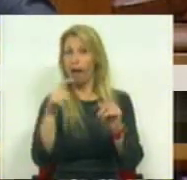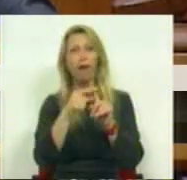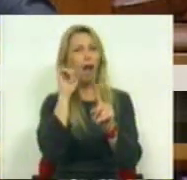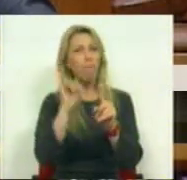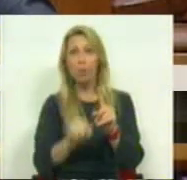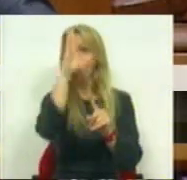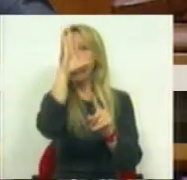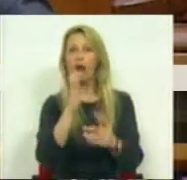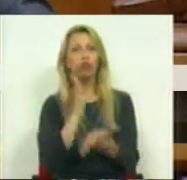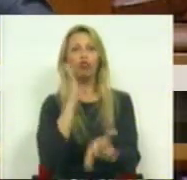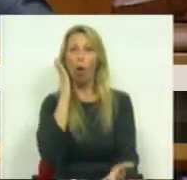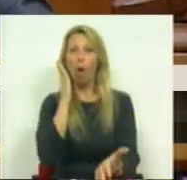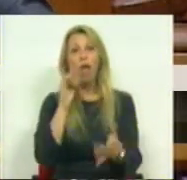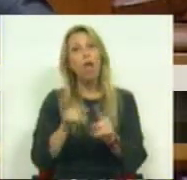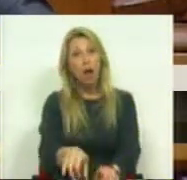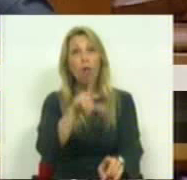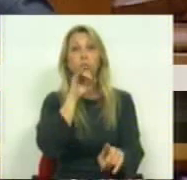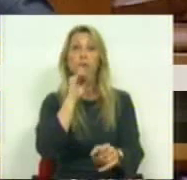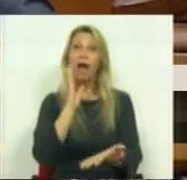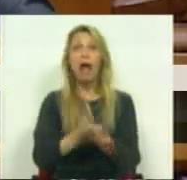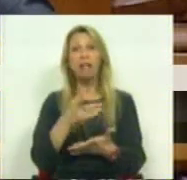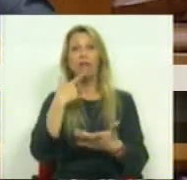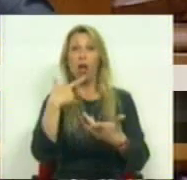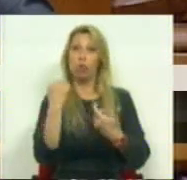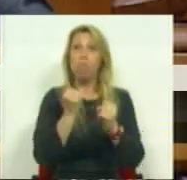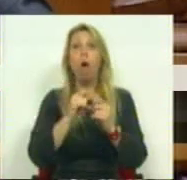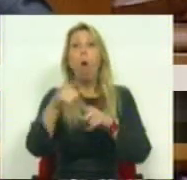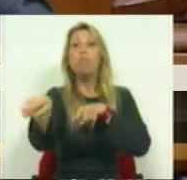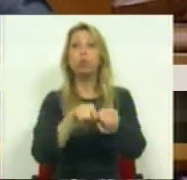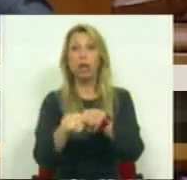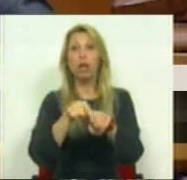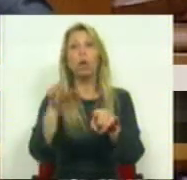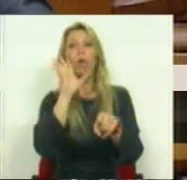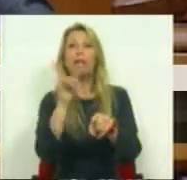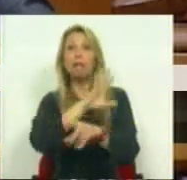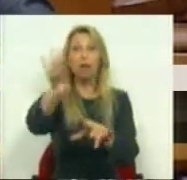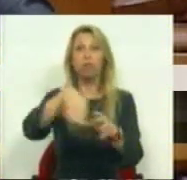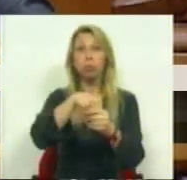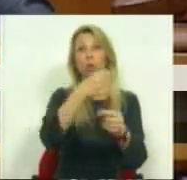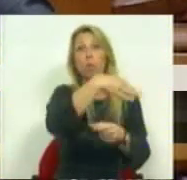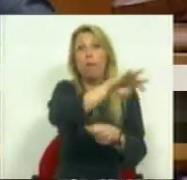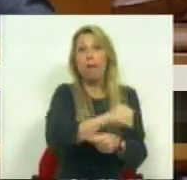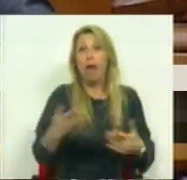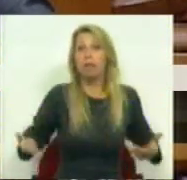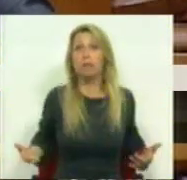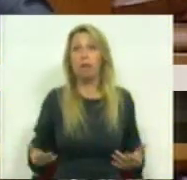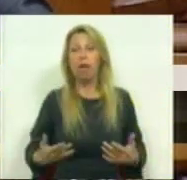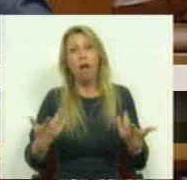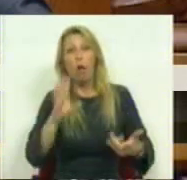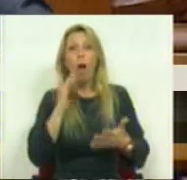perceptível pela manobra política e pelas tentativas de envolvimento do Partido Socialista. Portanto, digamos assim que há um